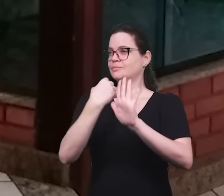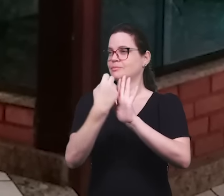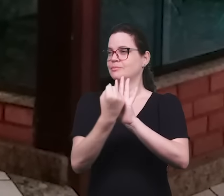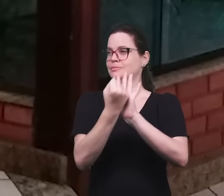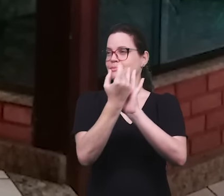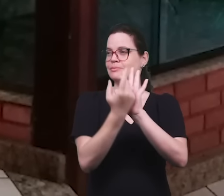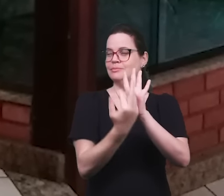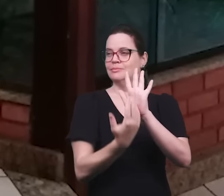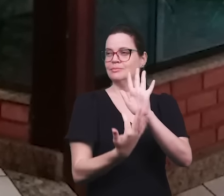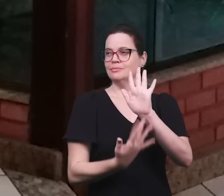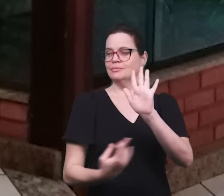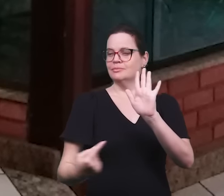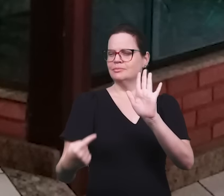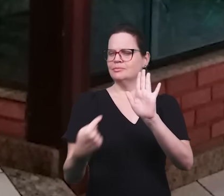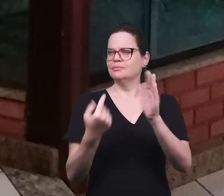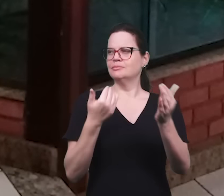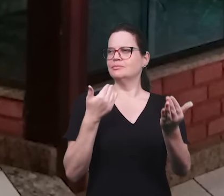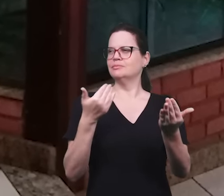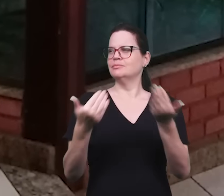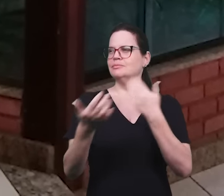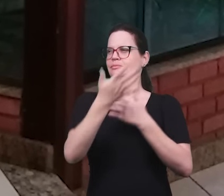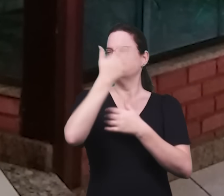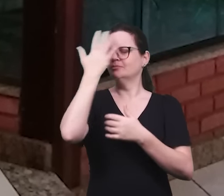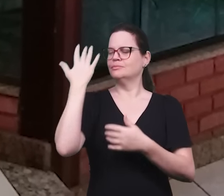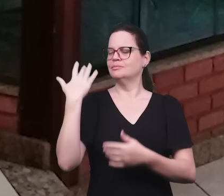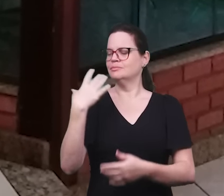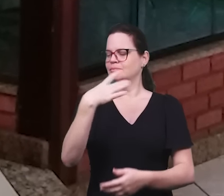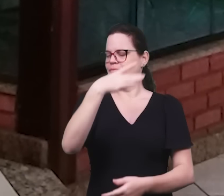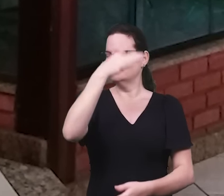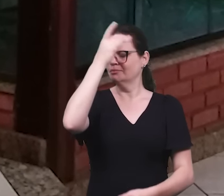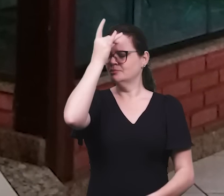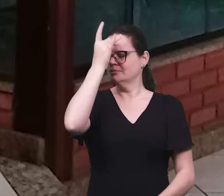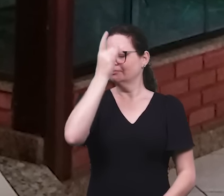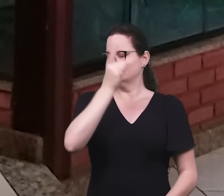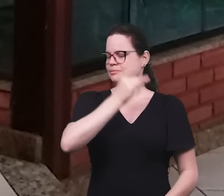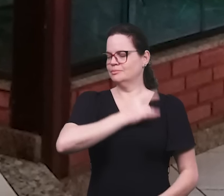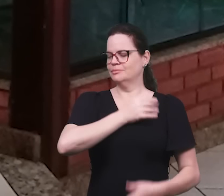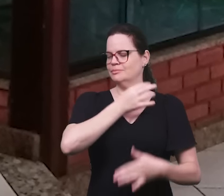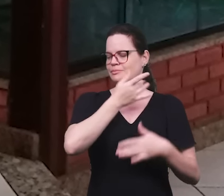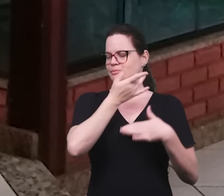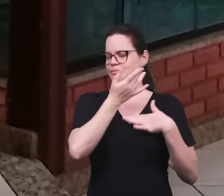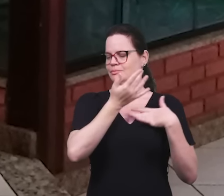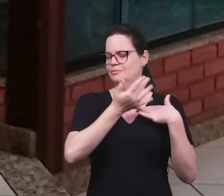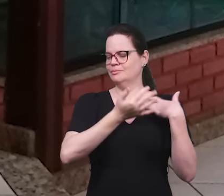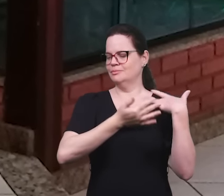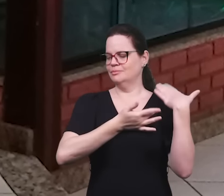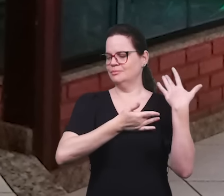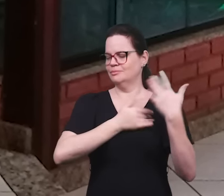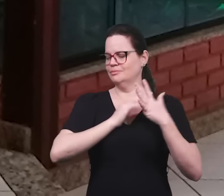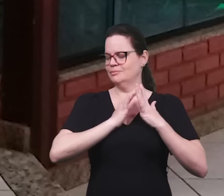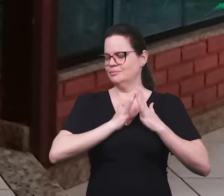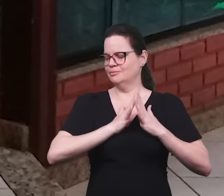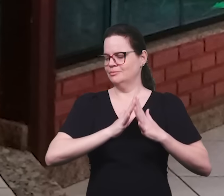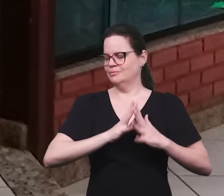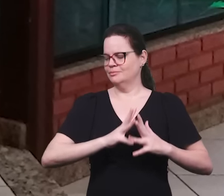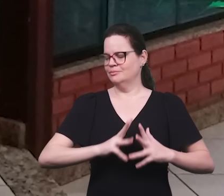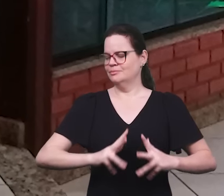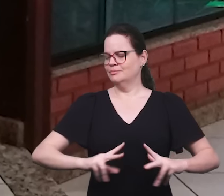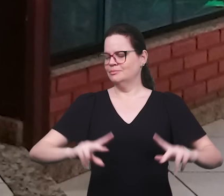Põe teu sangue em mim, Senhor.